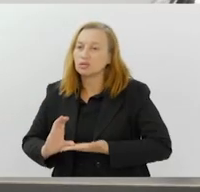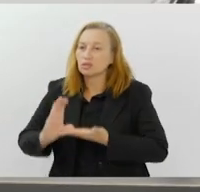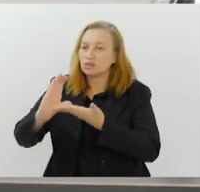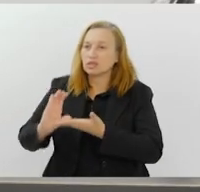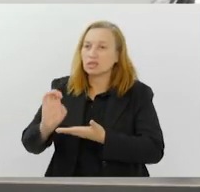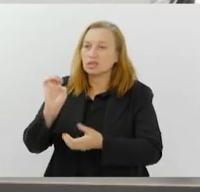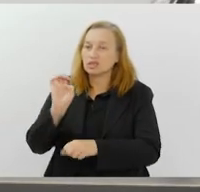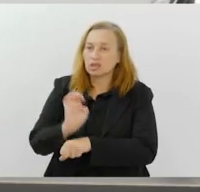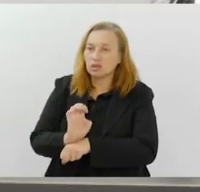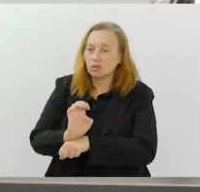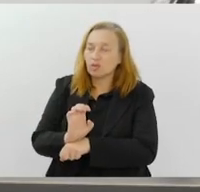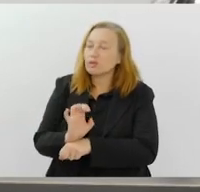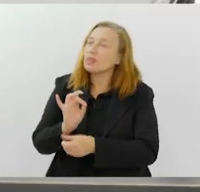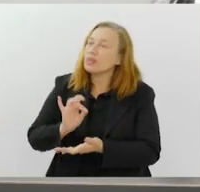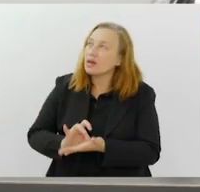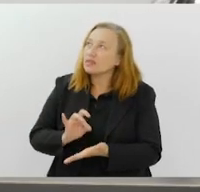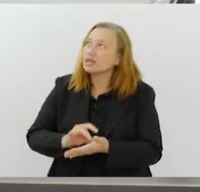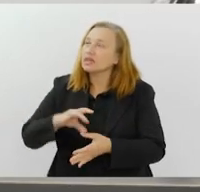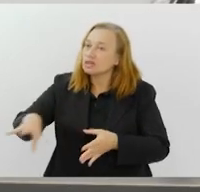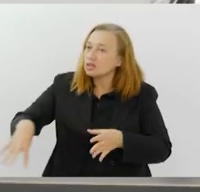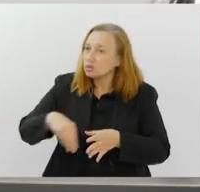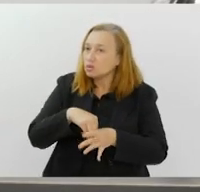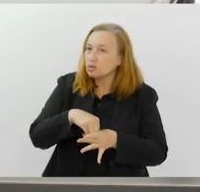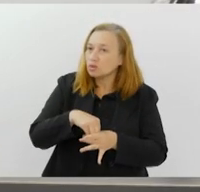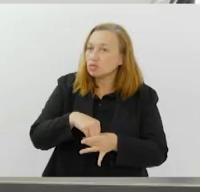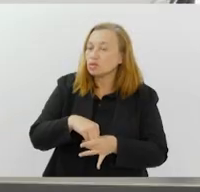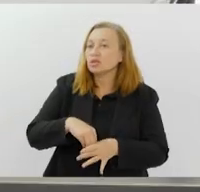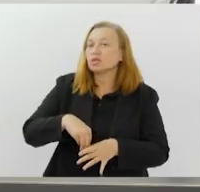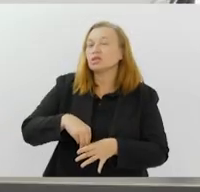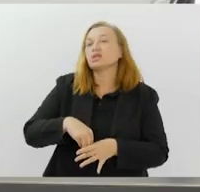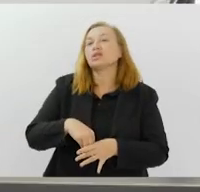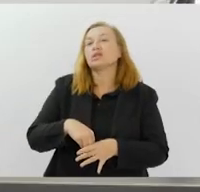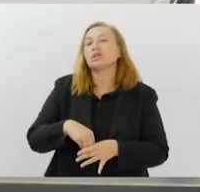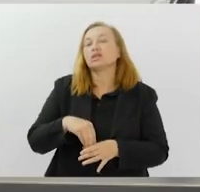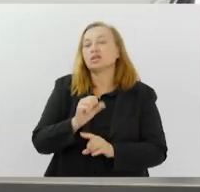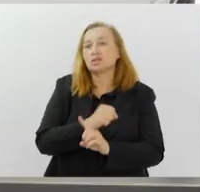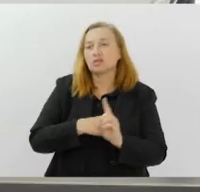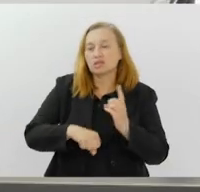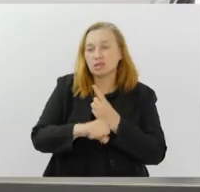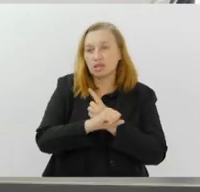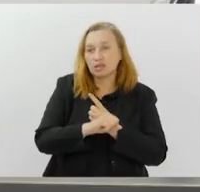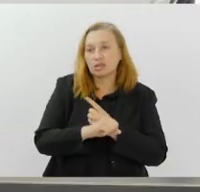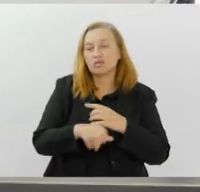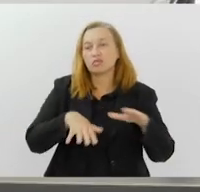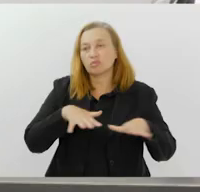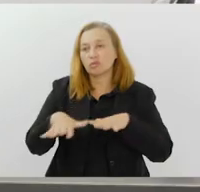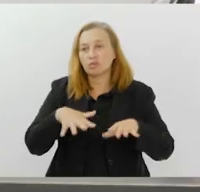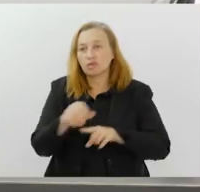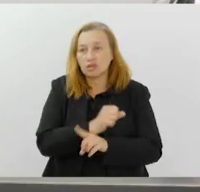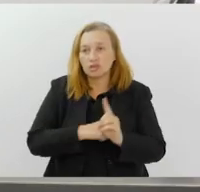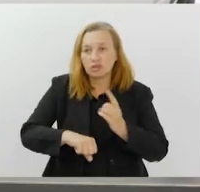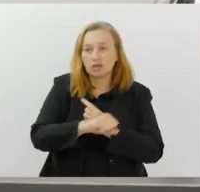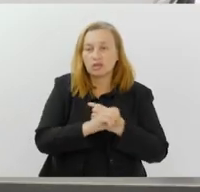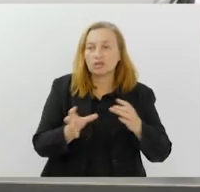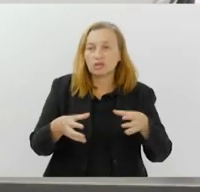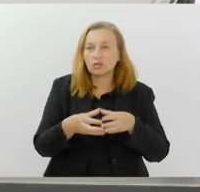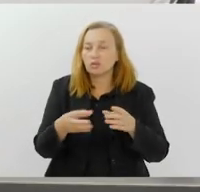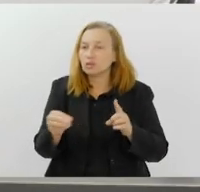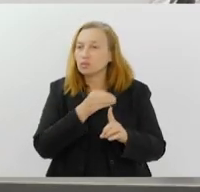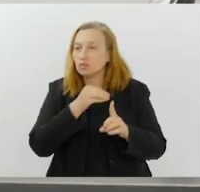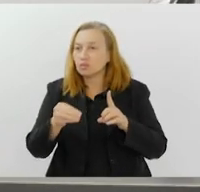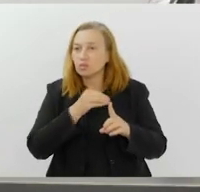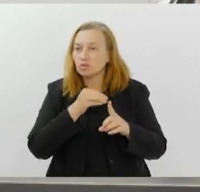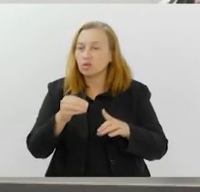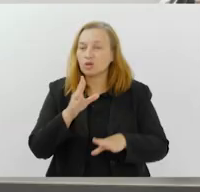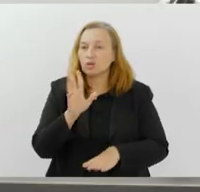que na verdade tem tem que ser incluído que é imprescidível que a sociedade civ vi movimentos sociais principalmente de grupos mais vulneráveis ao uso